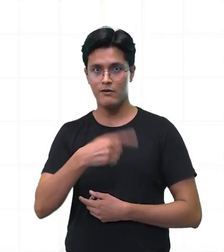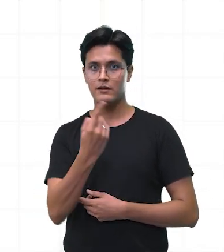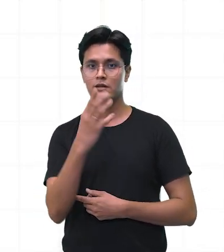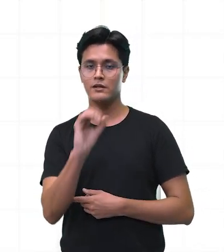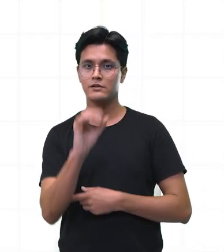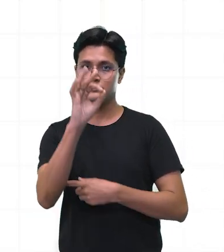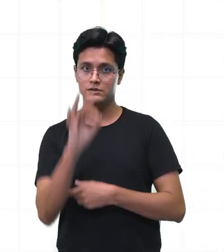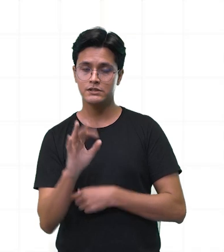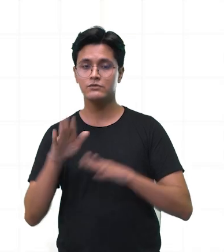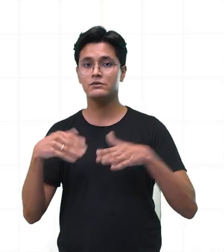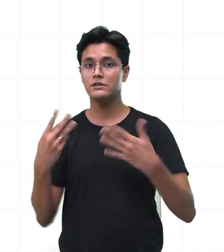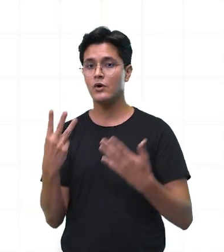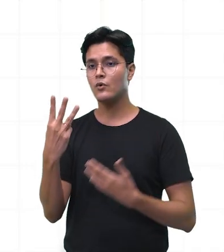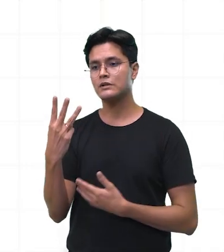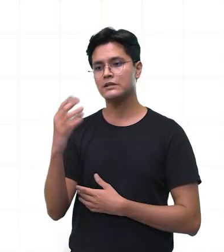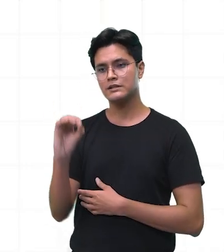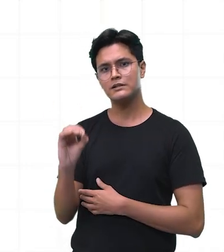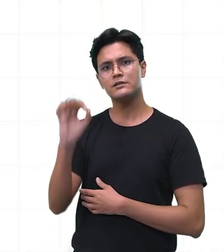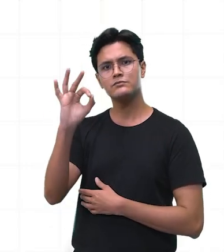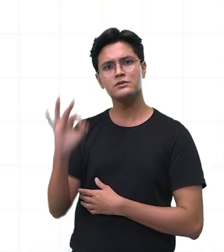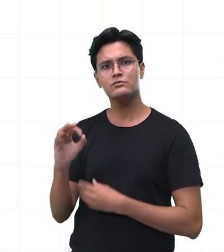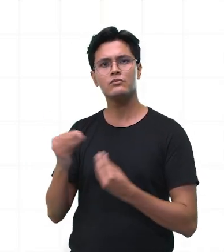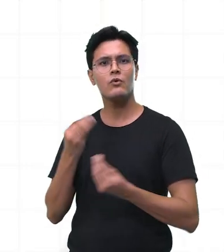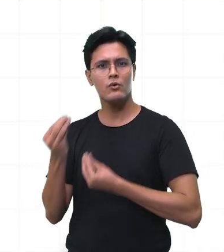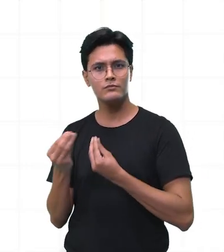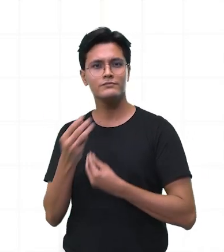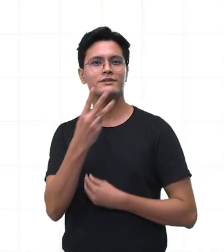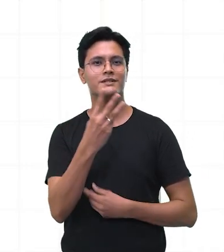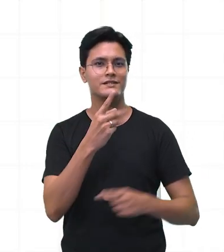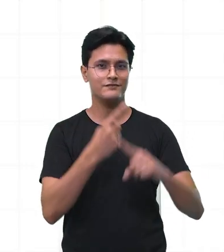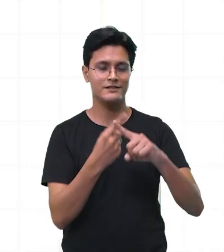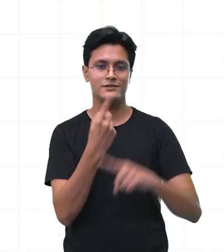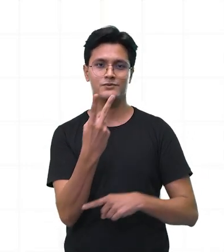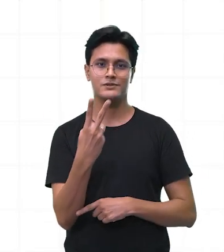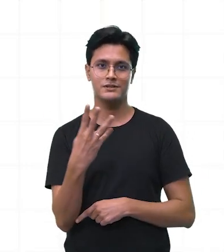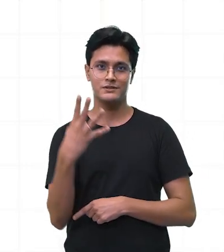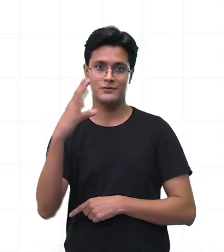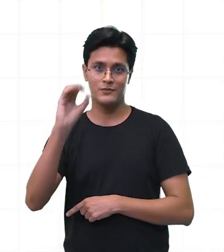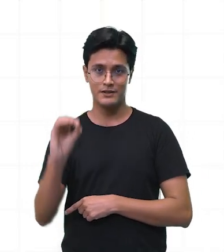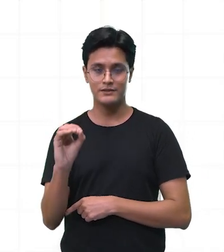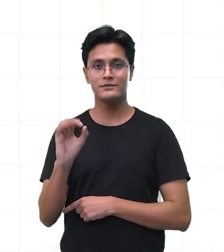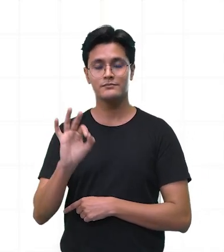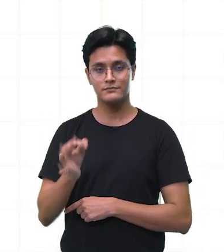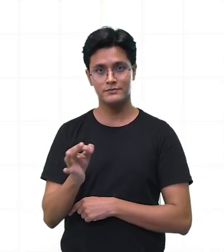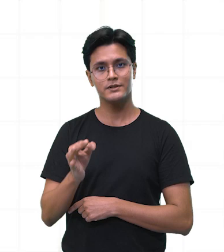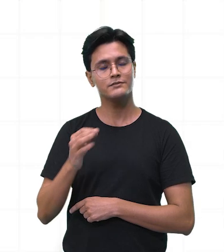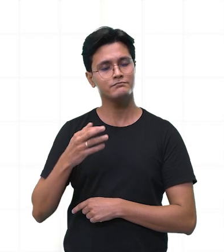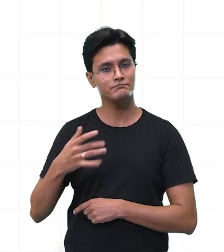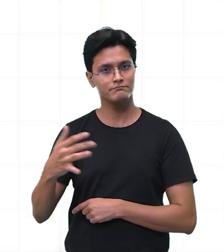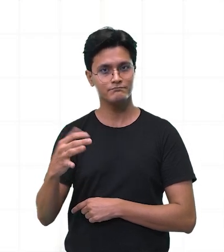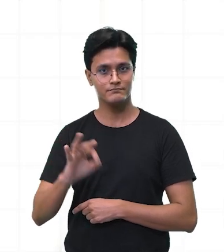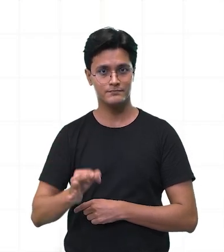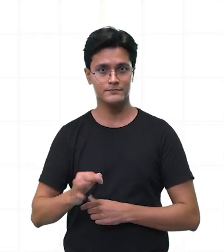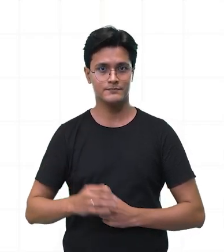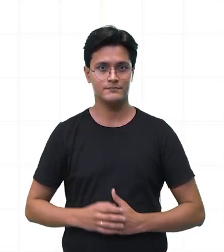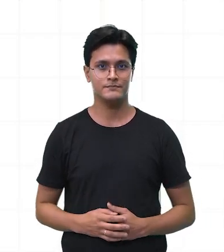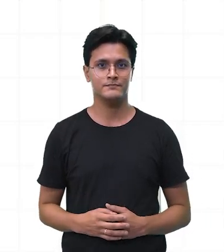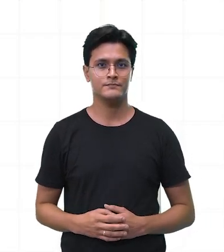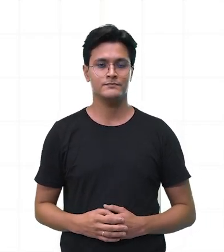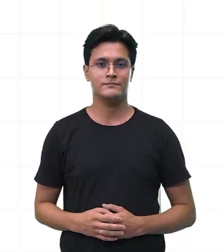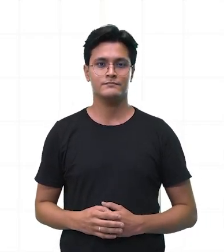vezes 240. 40% será 4 vezes 240. E assim por diante, tá